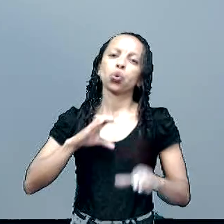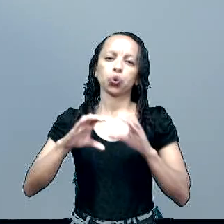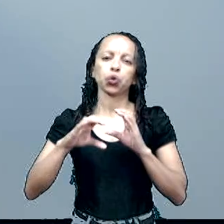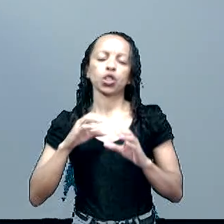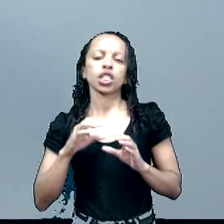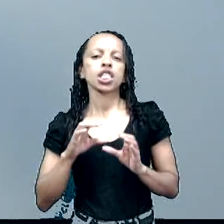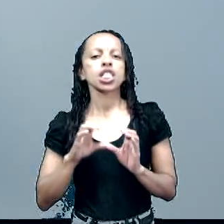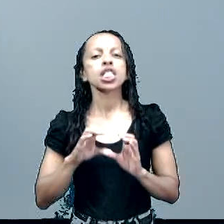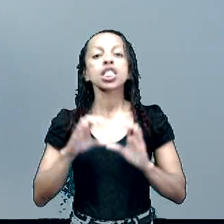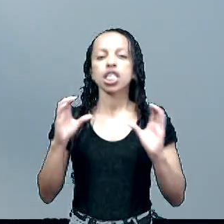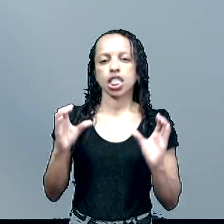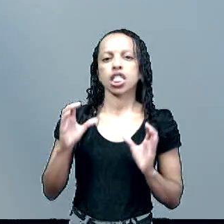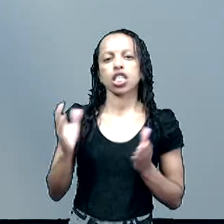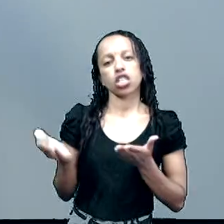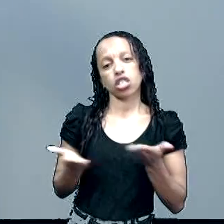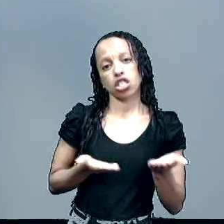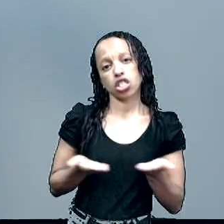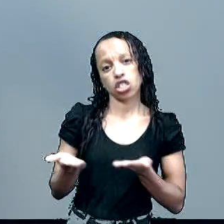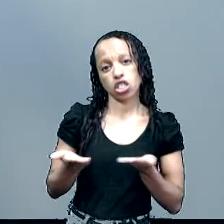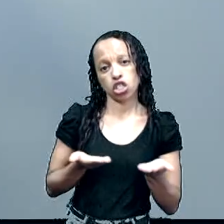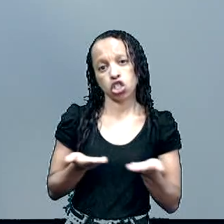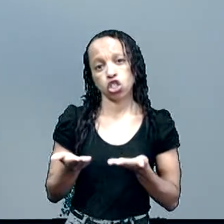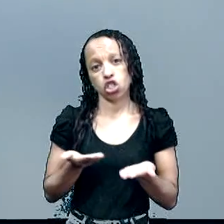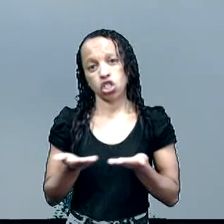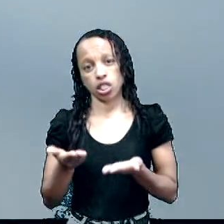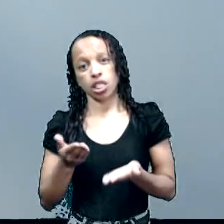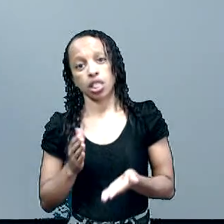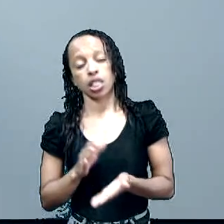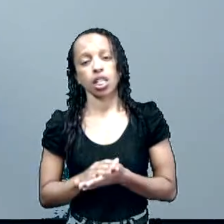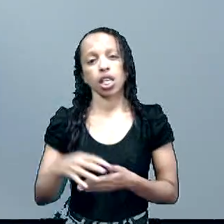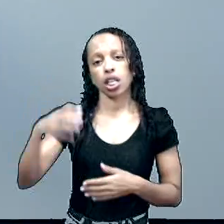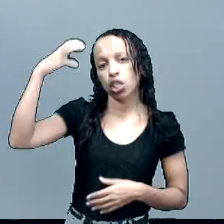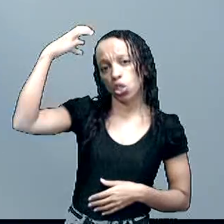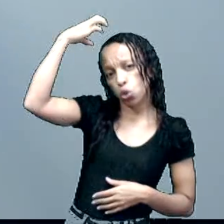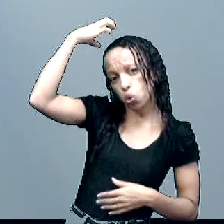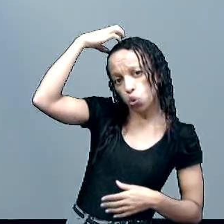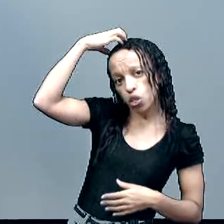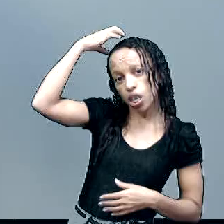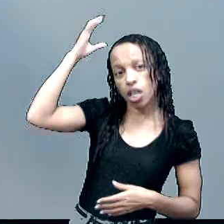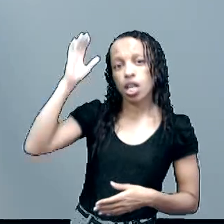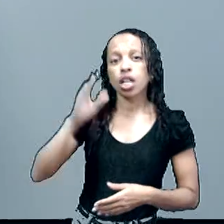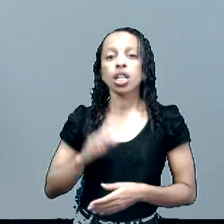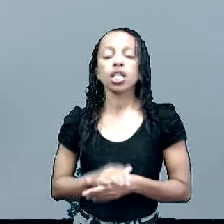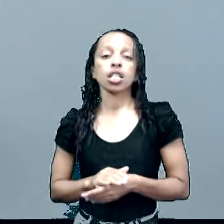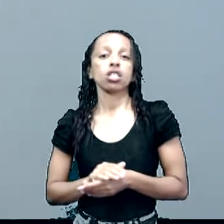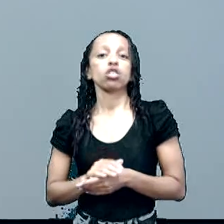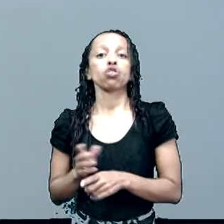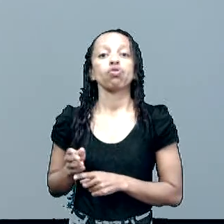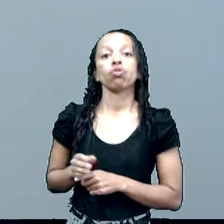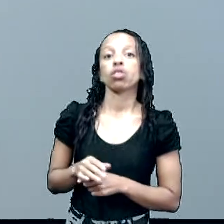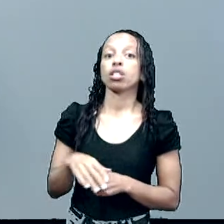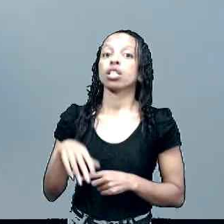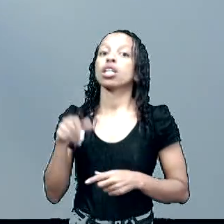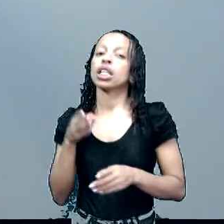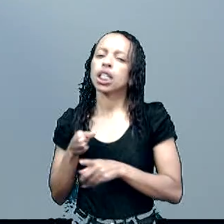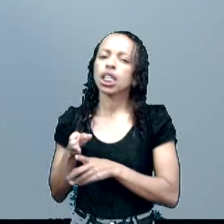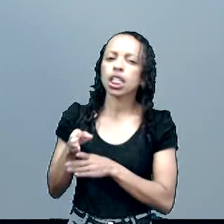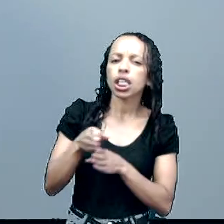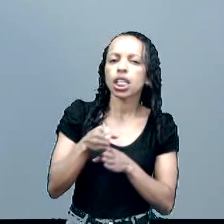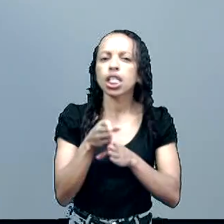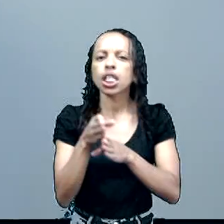fala que os reis magos quando foram atrás dentro do Cristo se guiaram por uma estrela